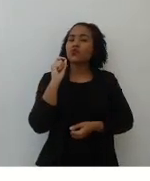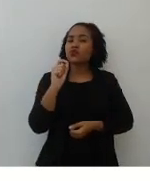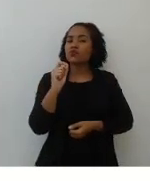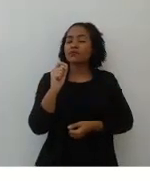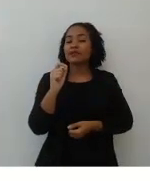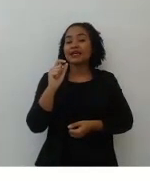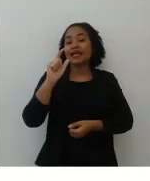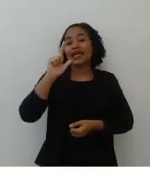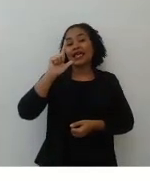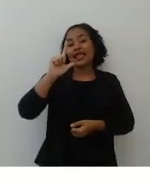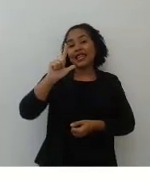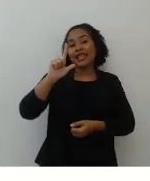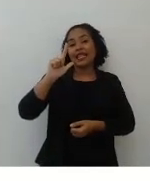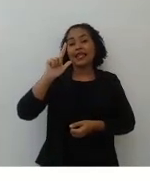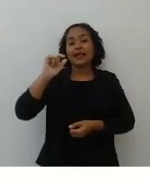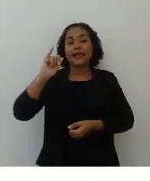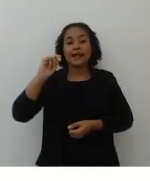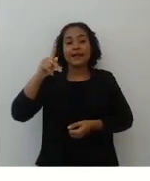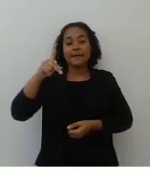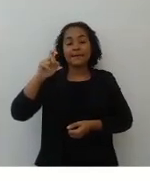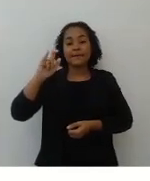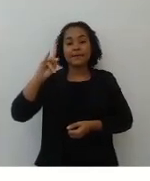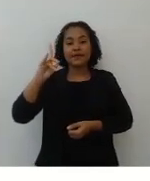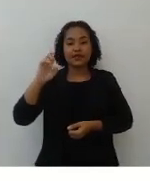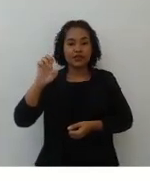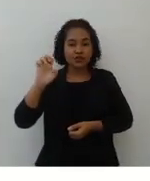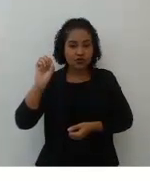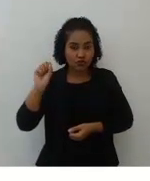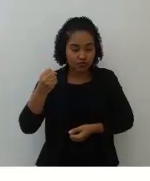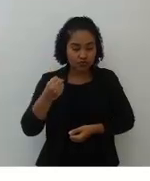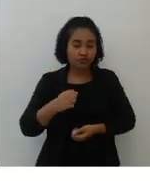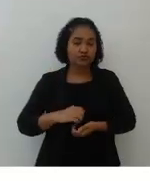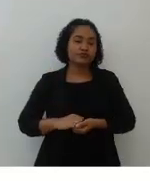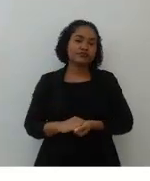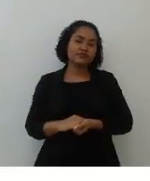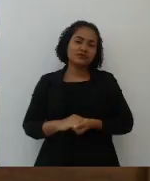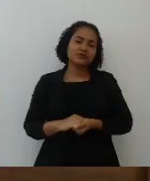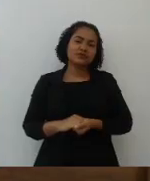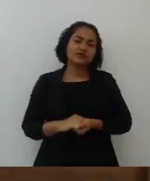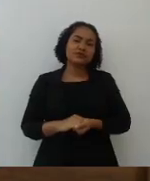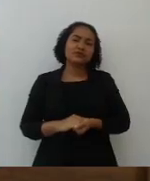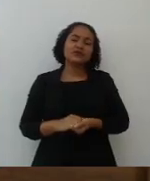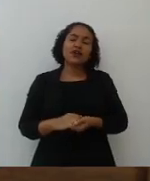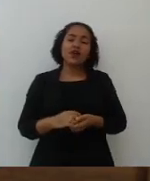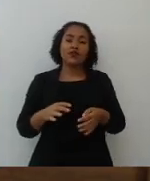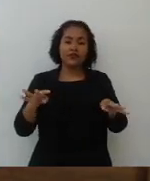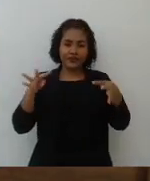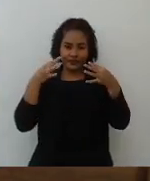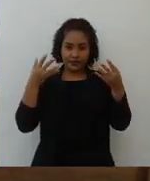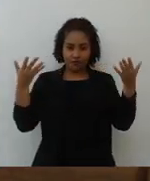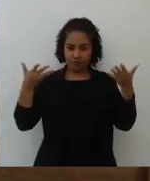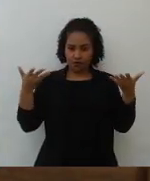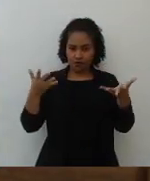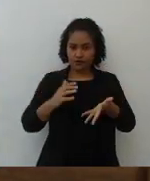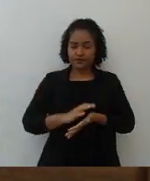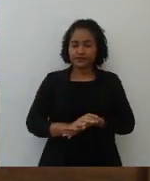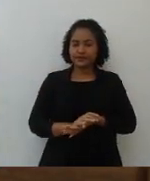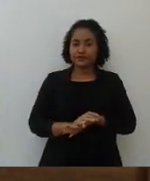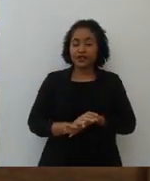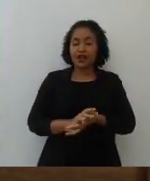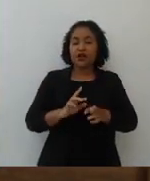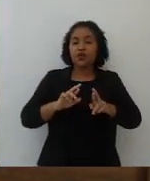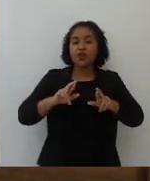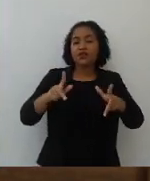de lipídios, especialmente dos esteroides. Vem para cá. Tá? Então, qual é a diferença do